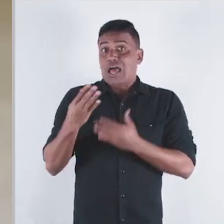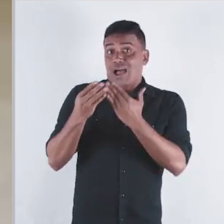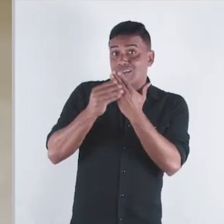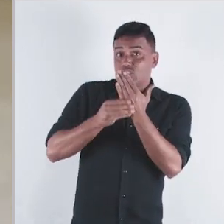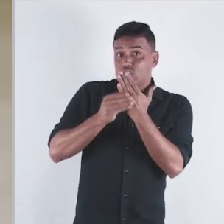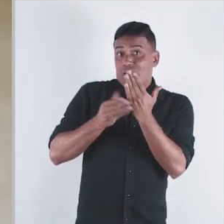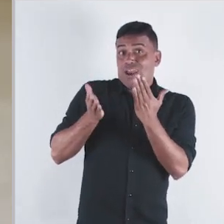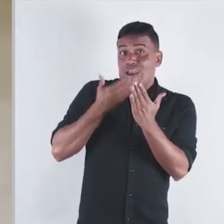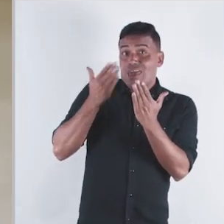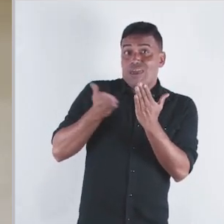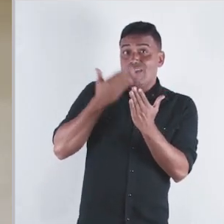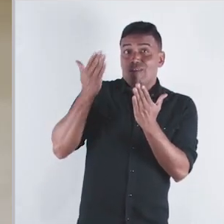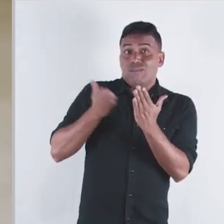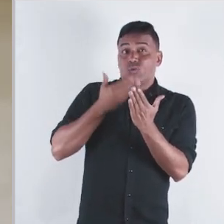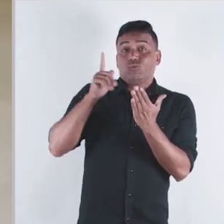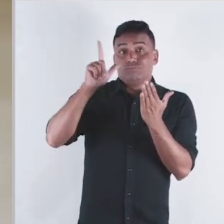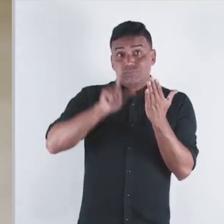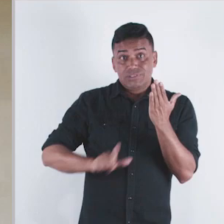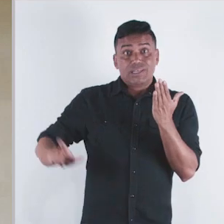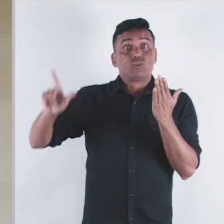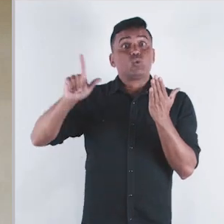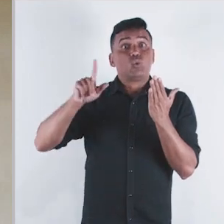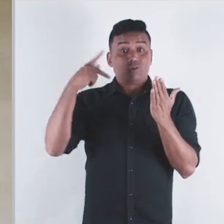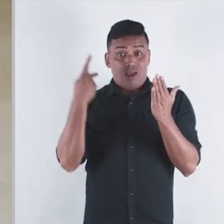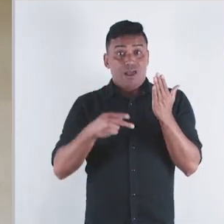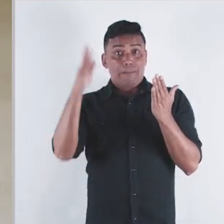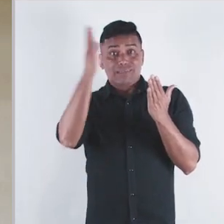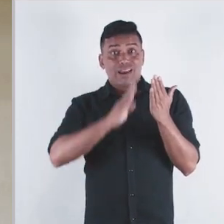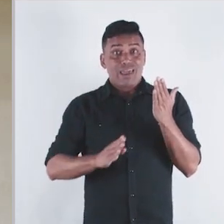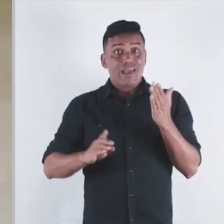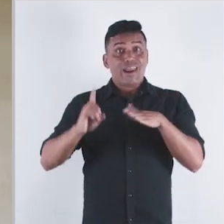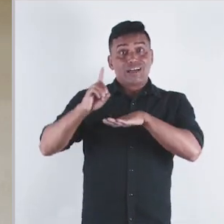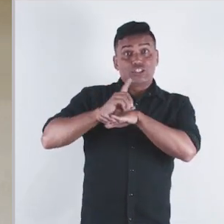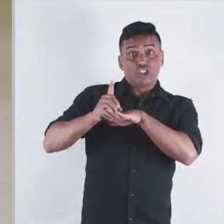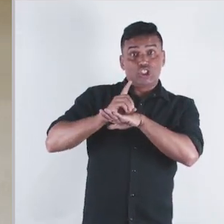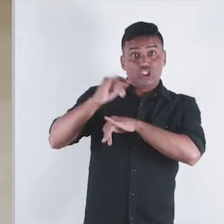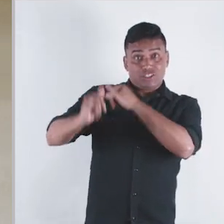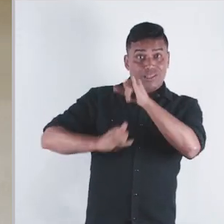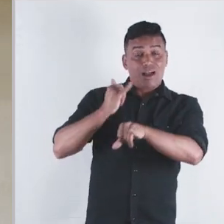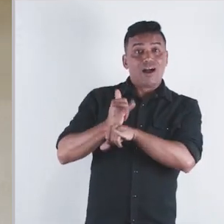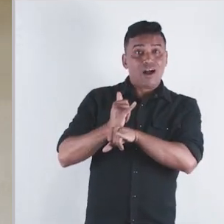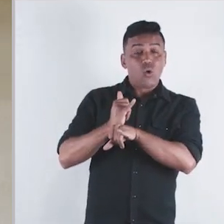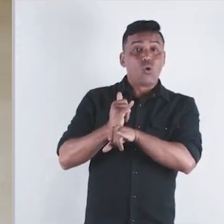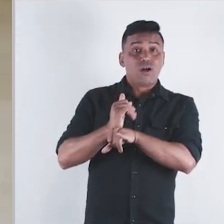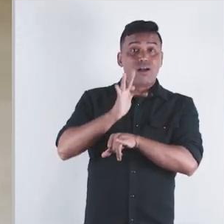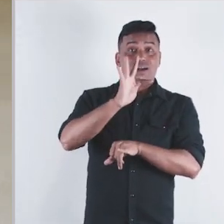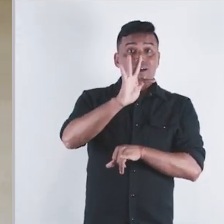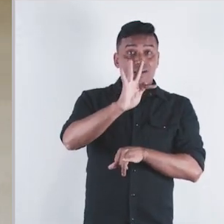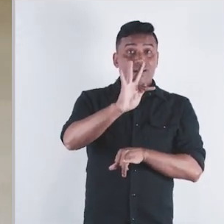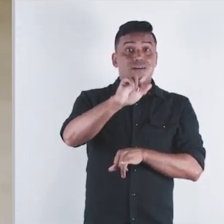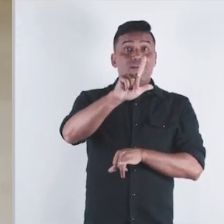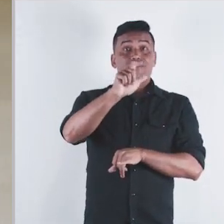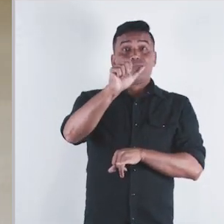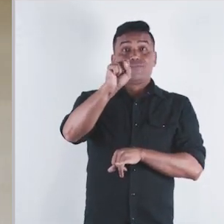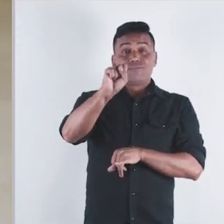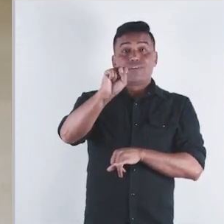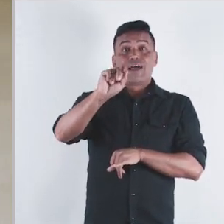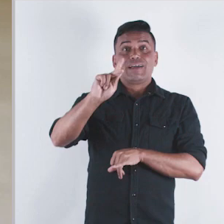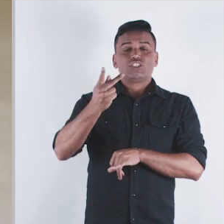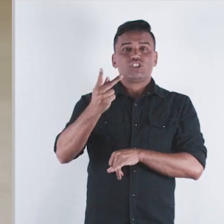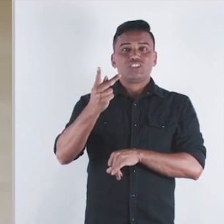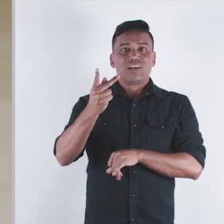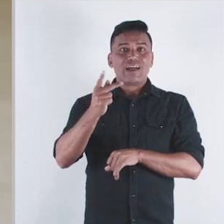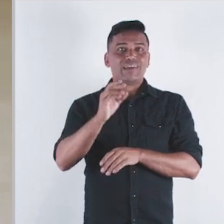nós tínhamos de literatura digital brasileira em flash, e o Chrome e o Mozilla